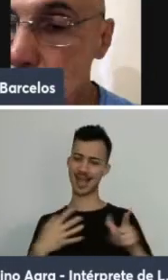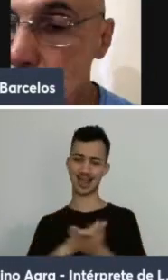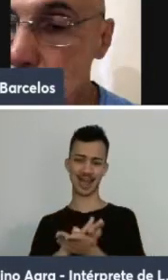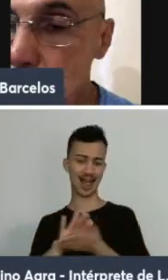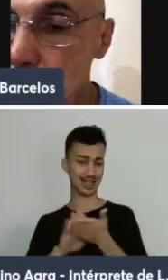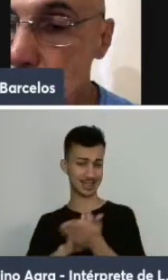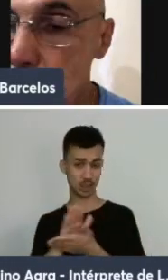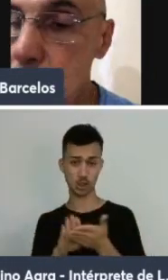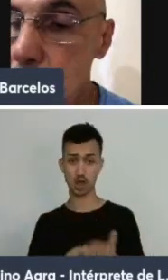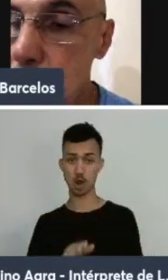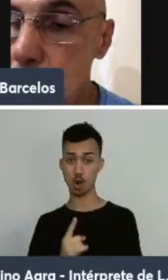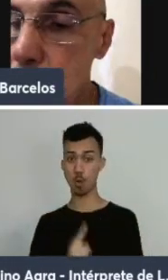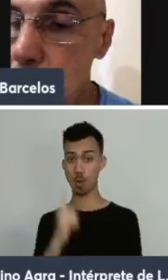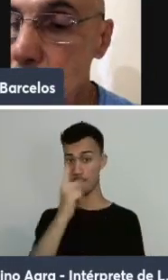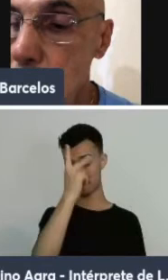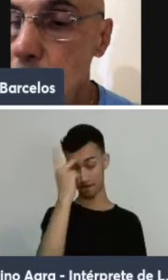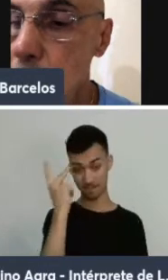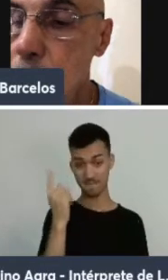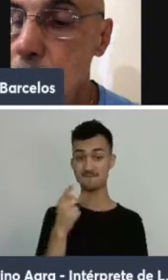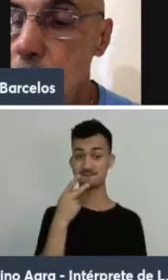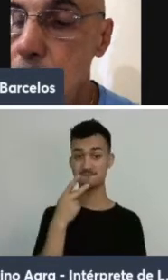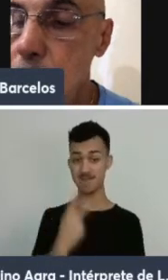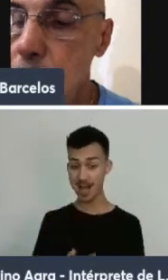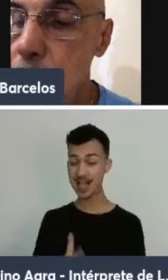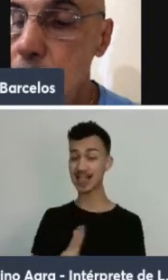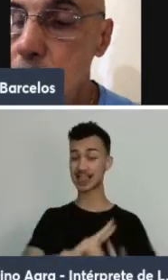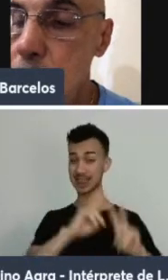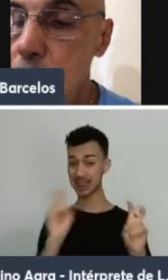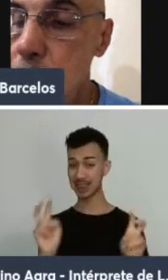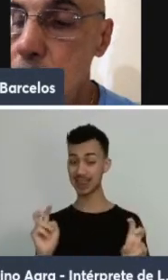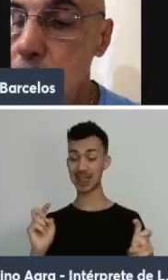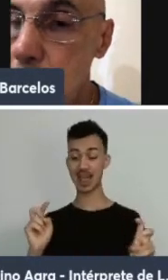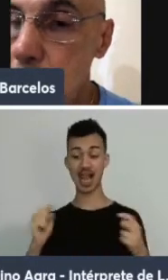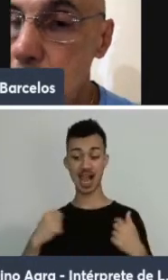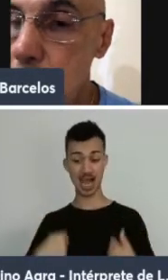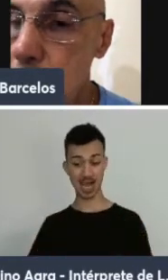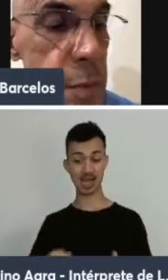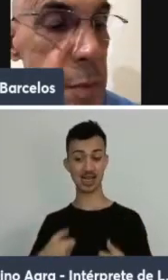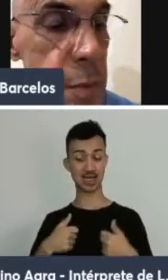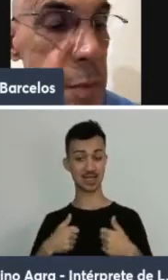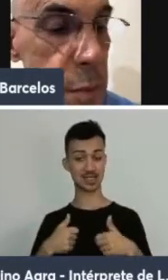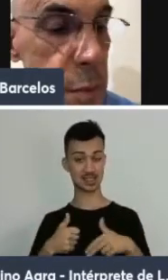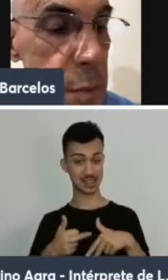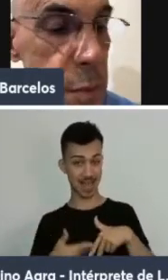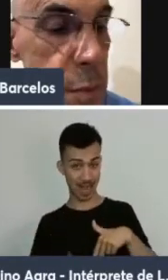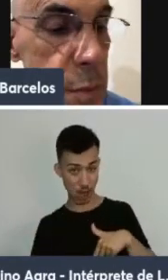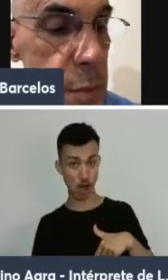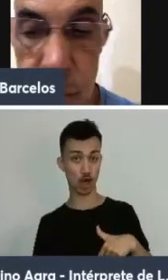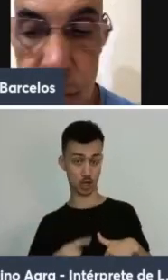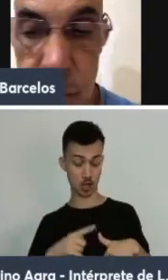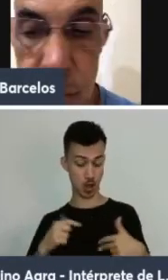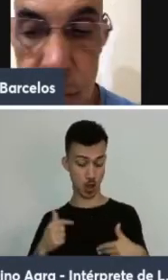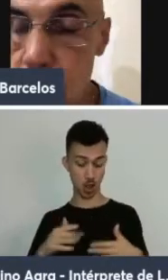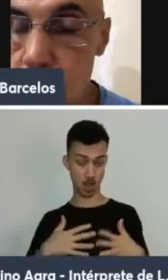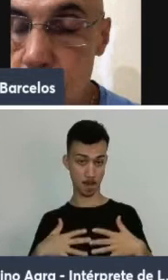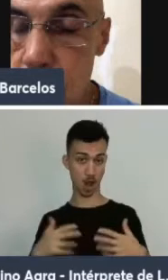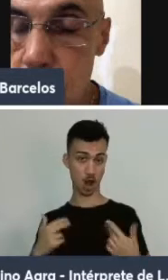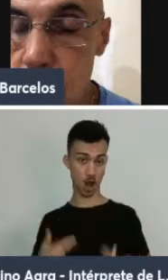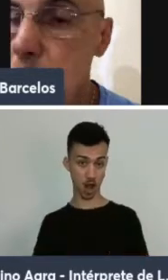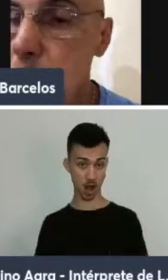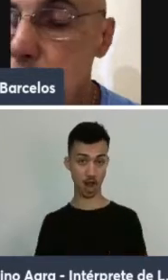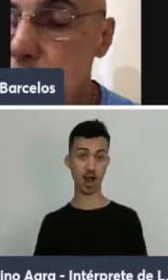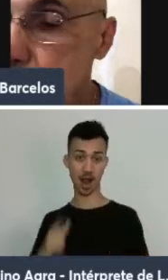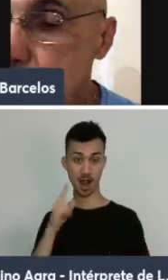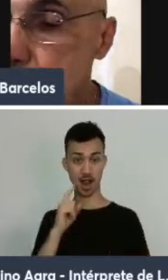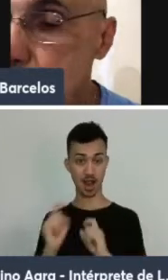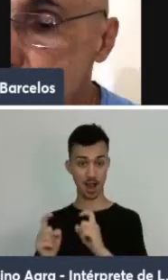pessoa que tocava na questão da sexualidade, mas ela só falava um pouco mais profundamente quando estava mais em debate,